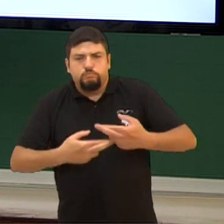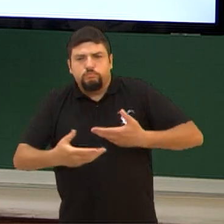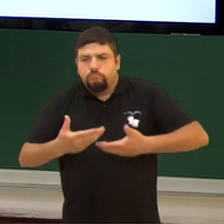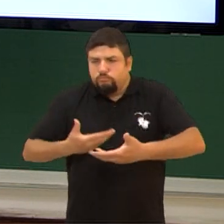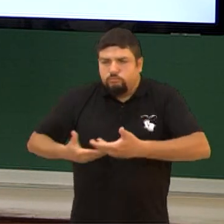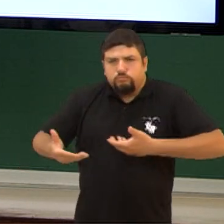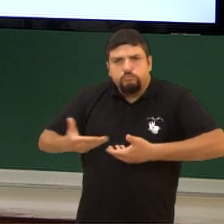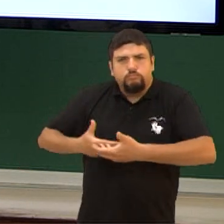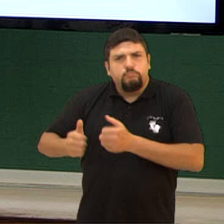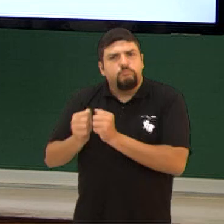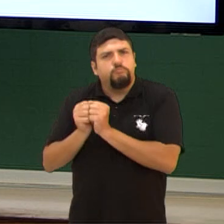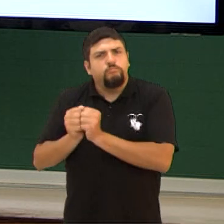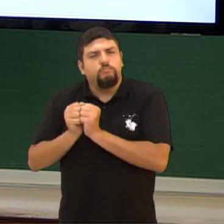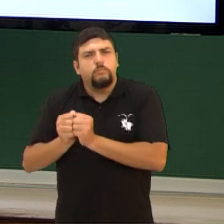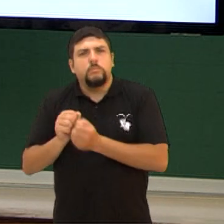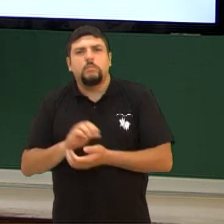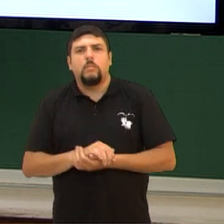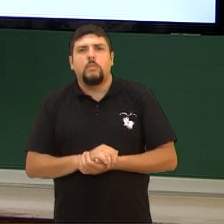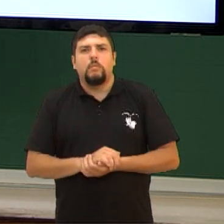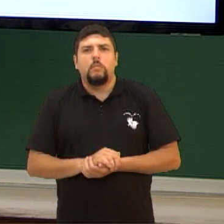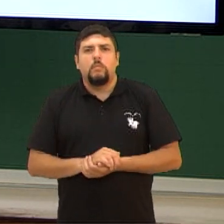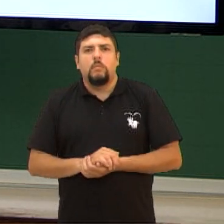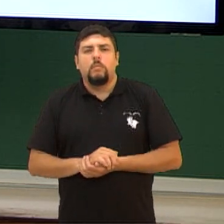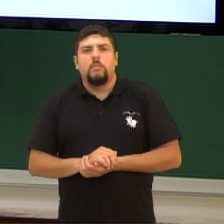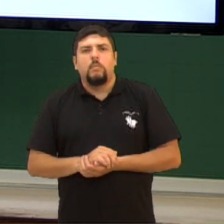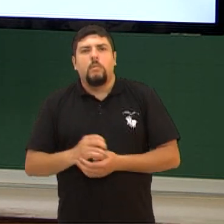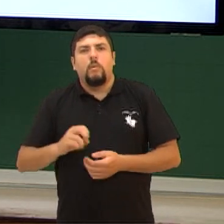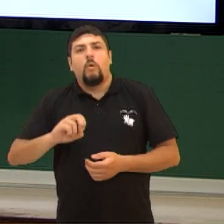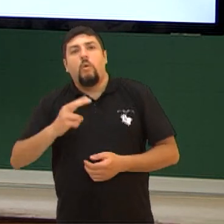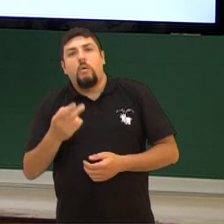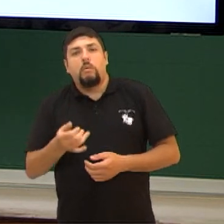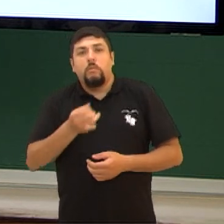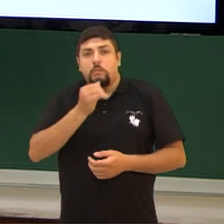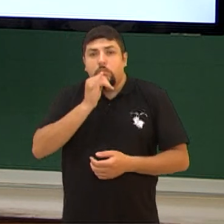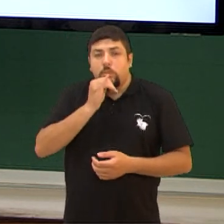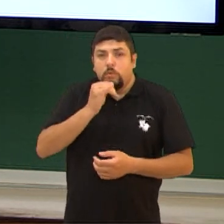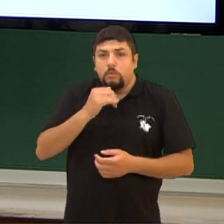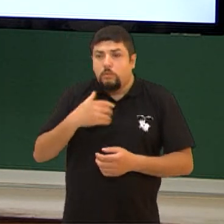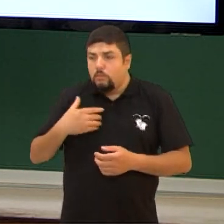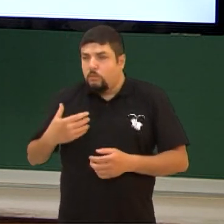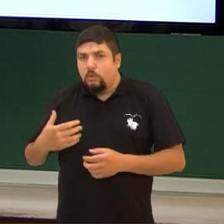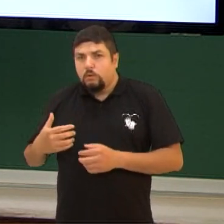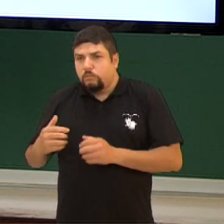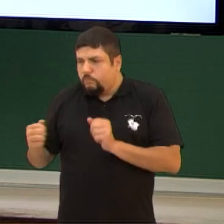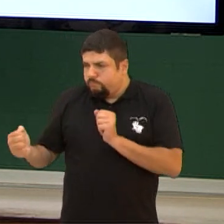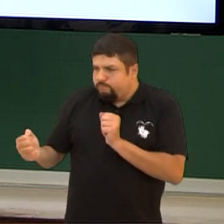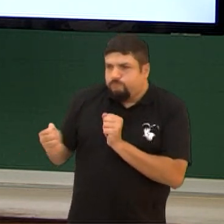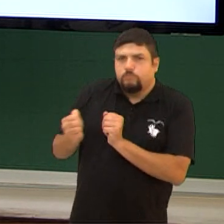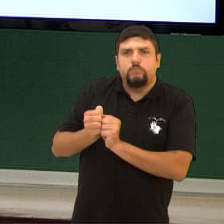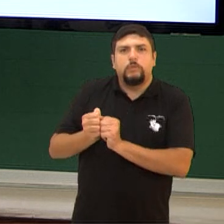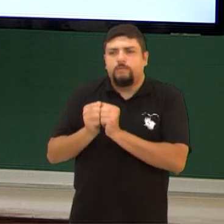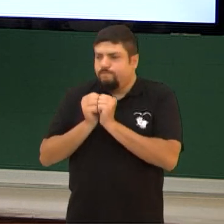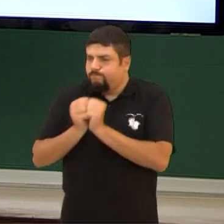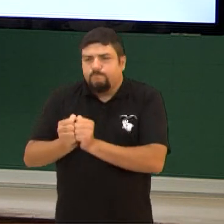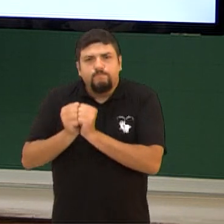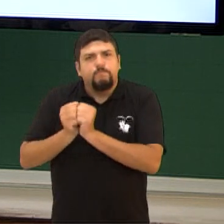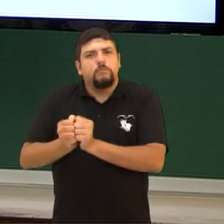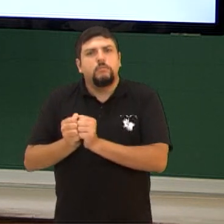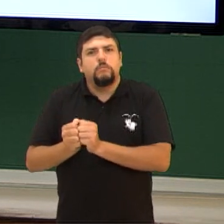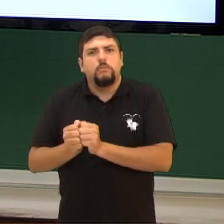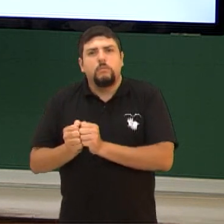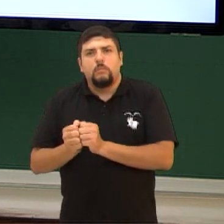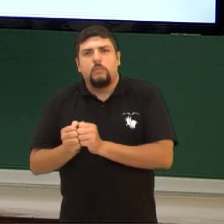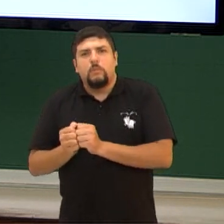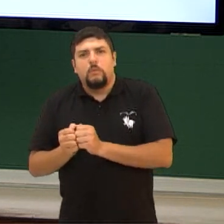de relacionamento. É, partnership, parceria entre duas pessoas, ou três, ou quatro, enfim,